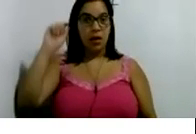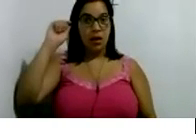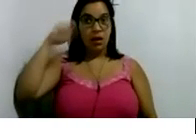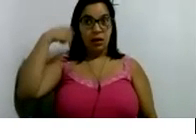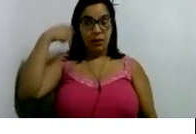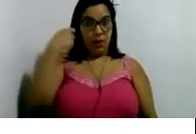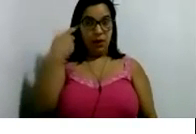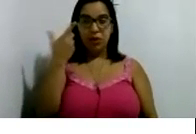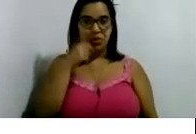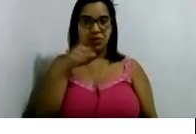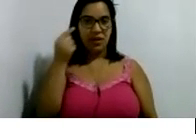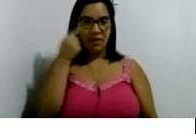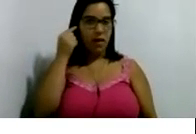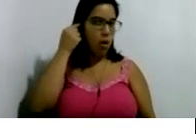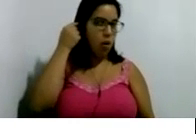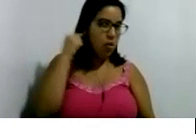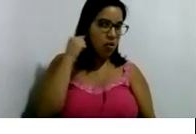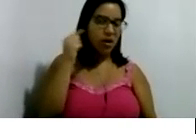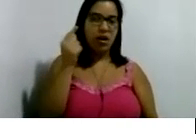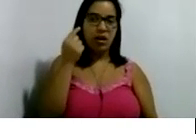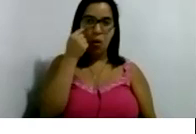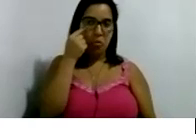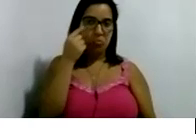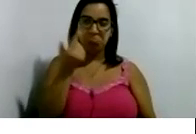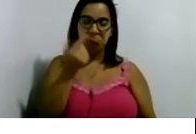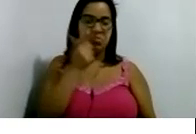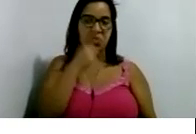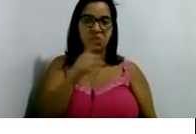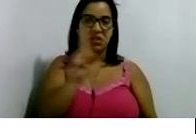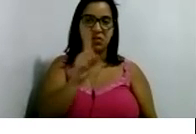o primórdio da orelha e nem o dos olhos.